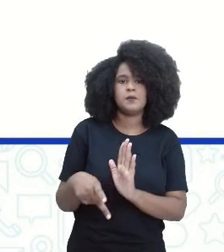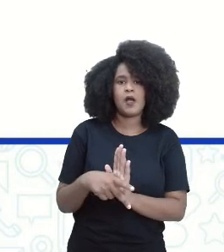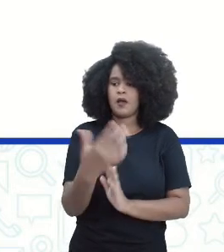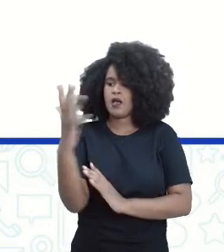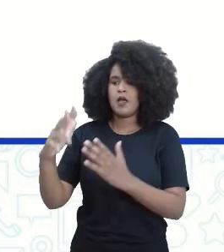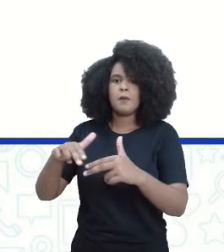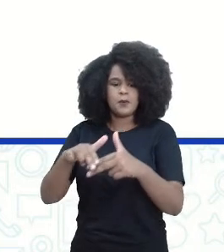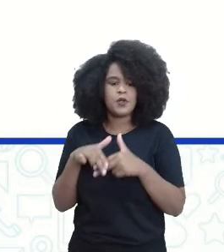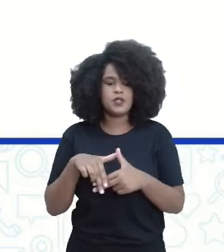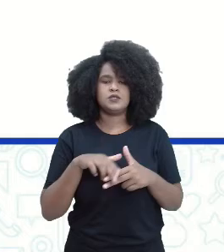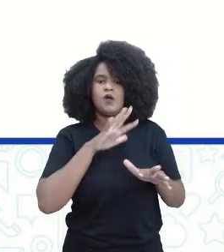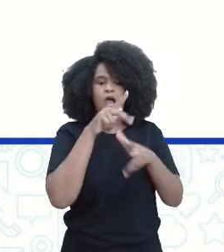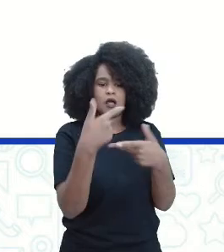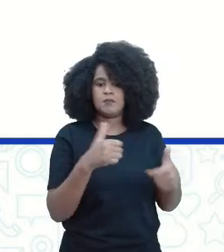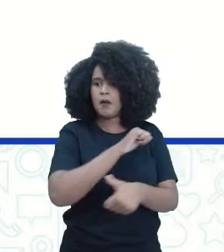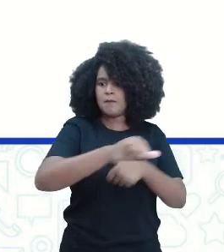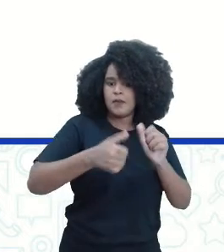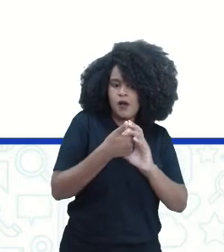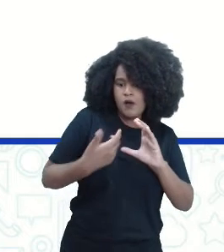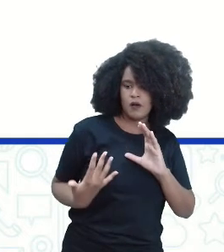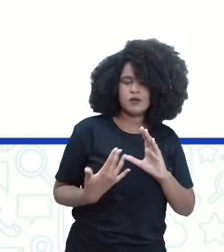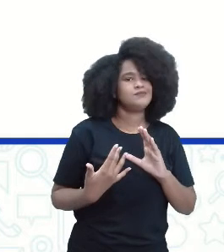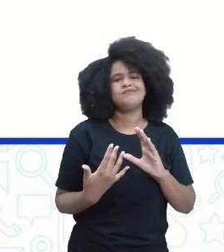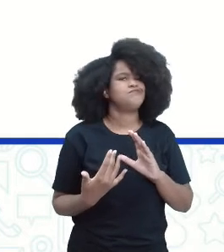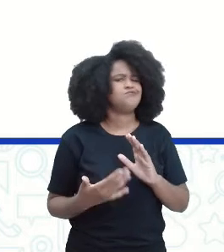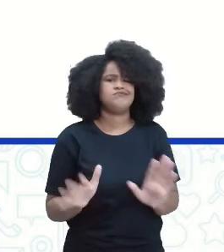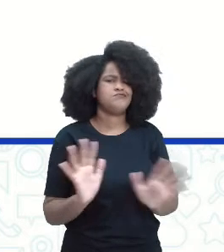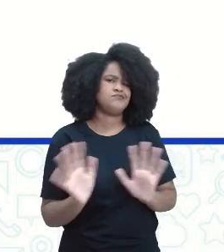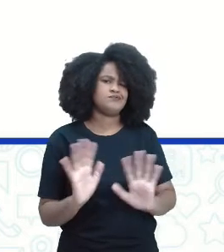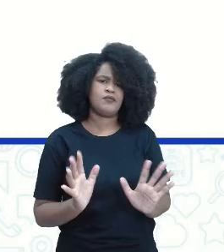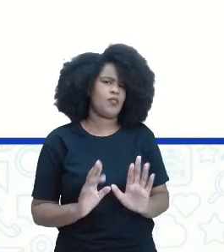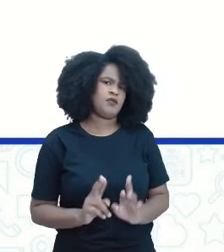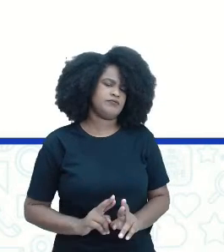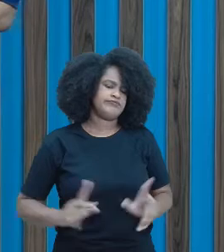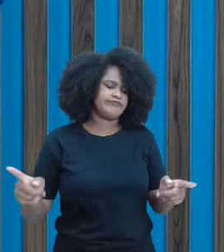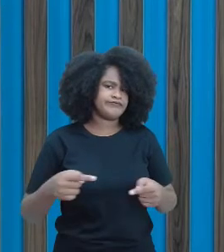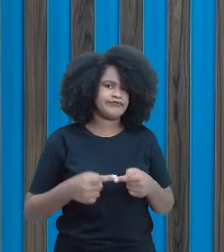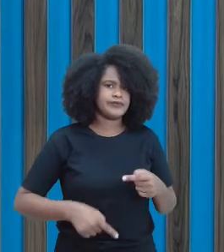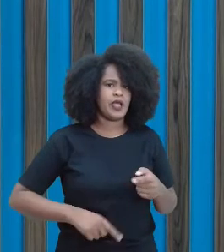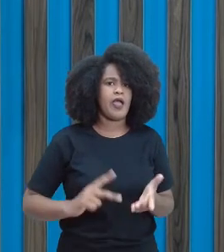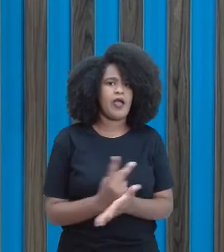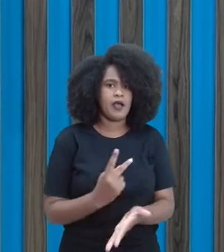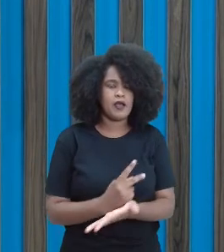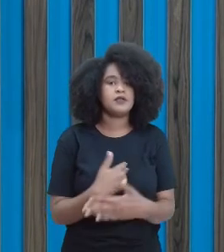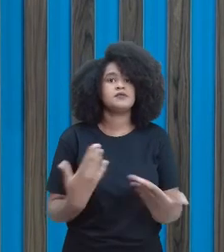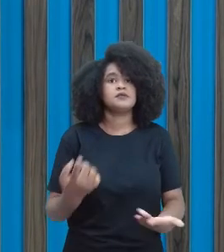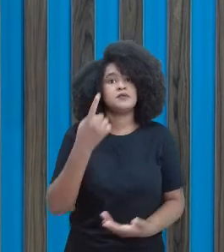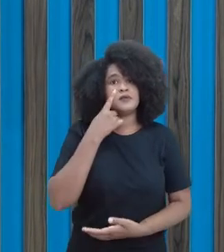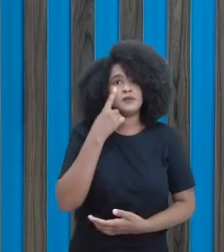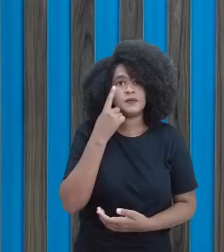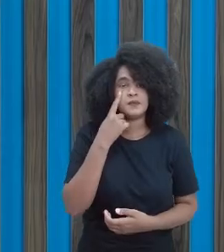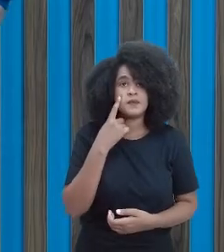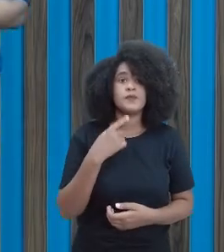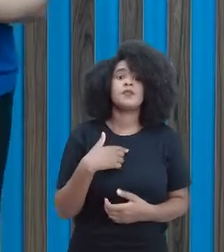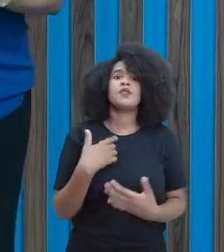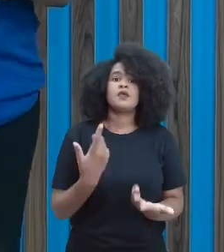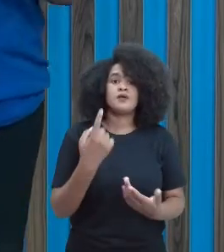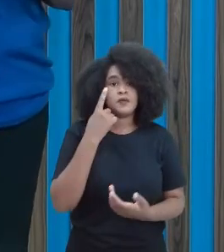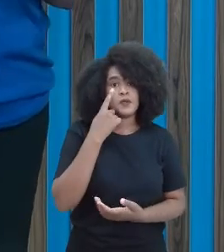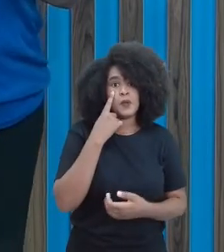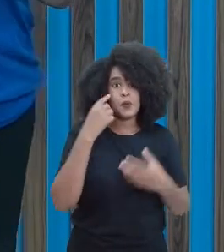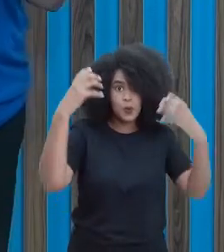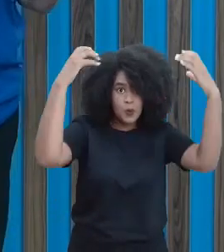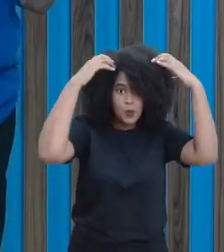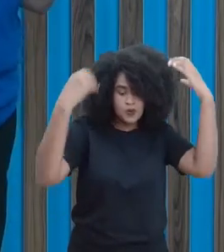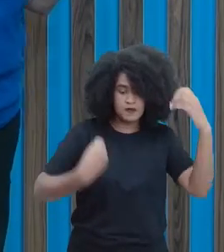ambientais vão mudar as características do indivíduo. Não é bem assim, né, amores? E o urso polar vive na neve porque é branco,